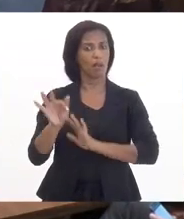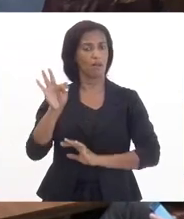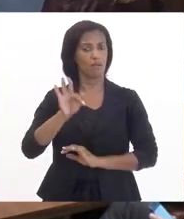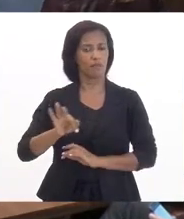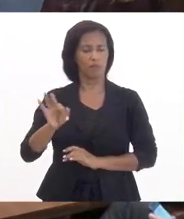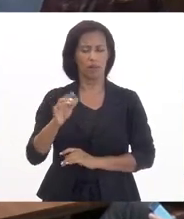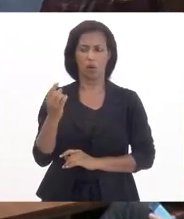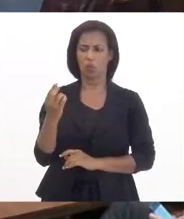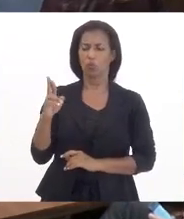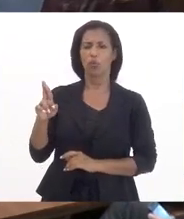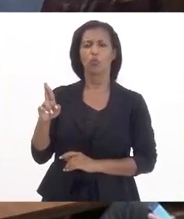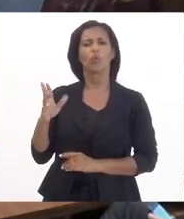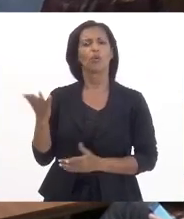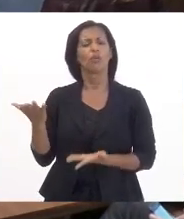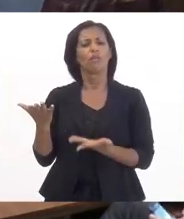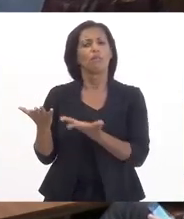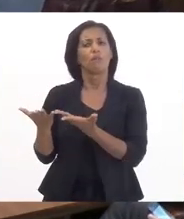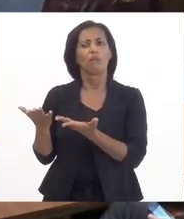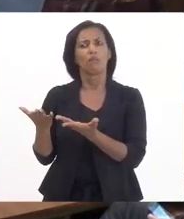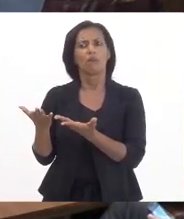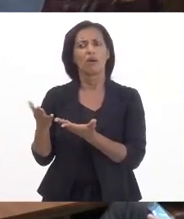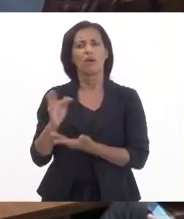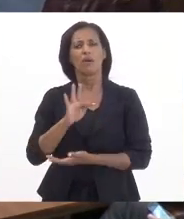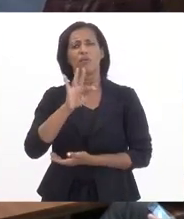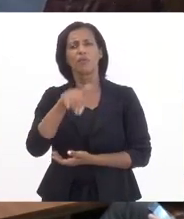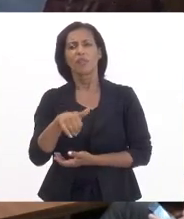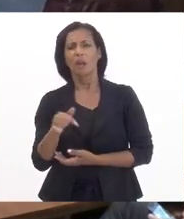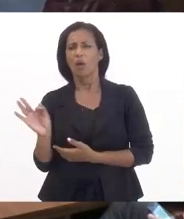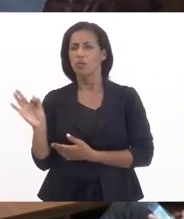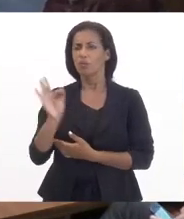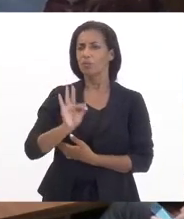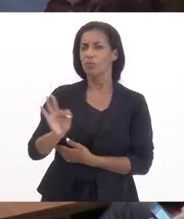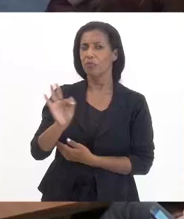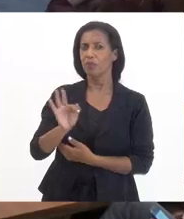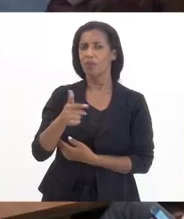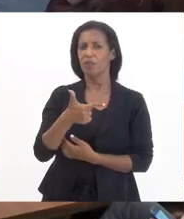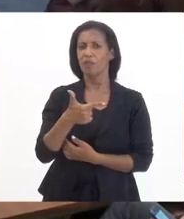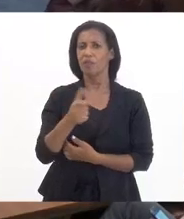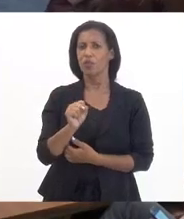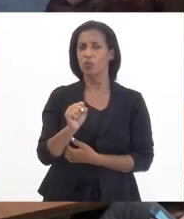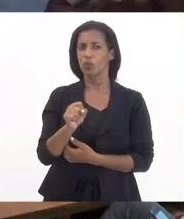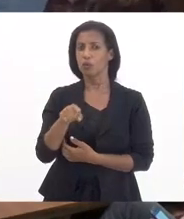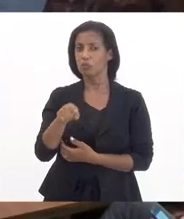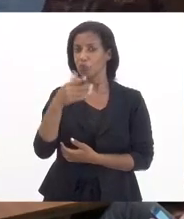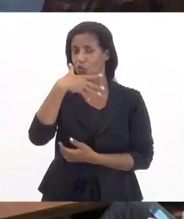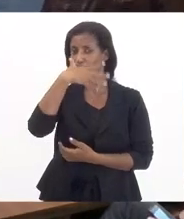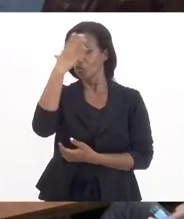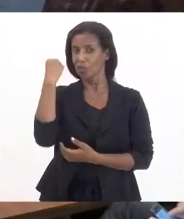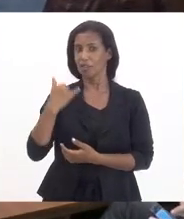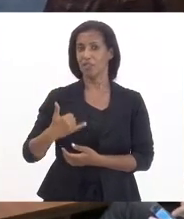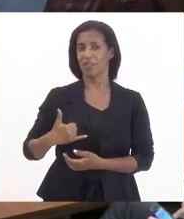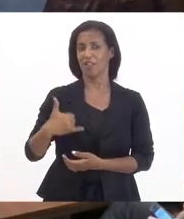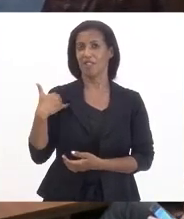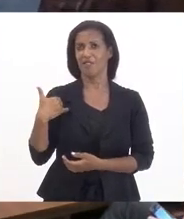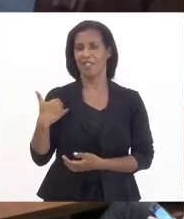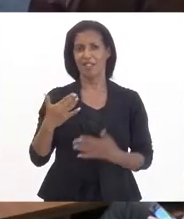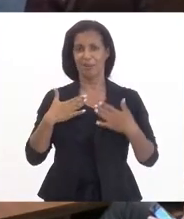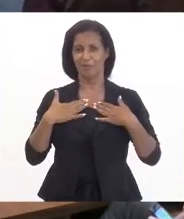Doutor Alain, por volta de final de fevereiro, 28 de fevereiro, o senhor não se esqueça, que é aniversário do